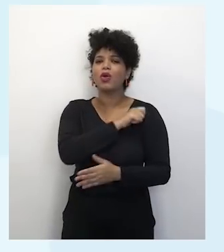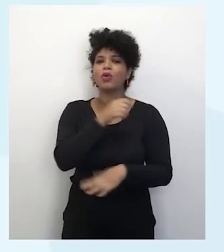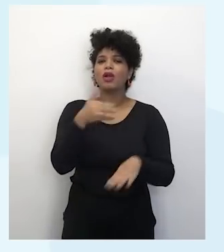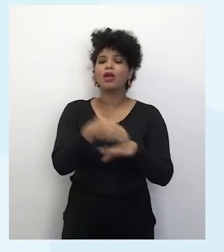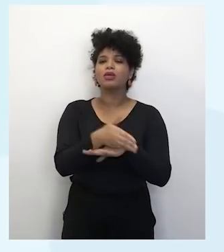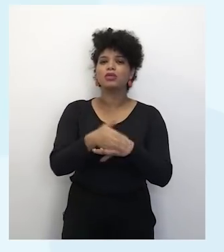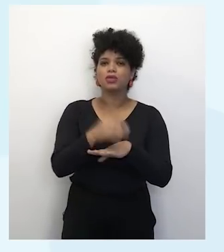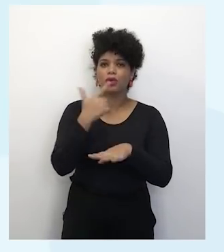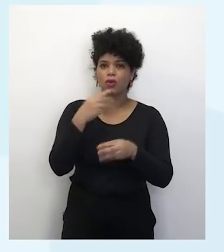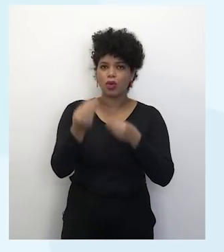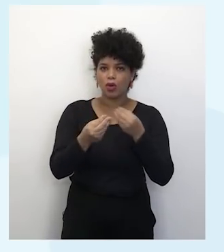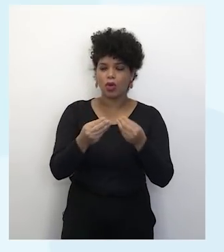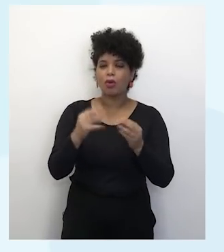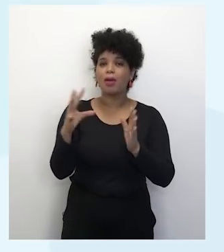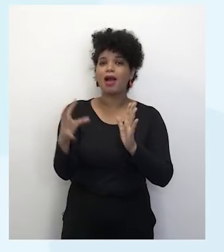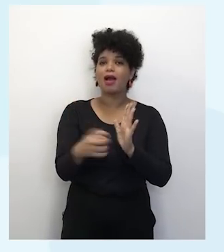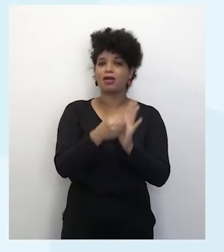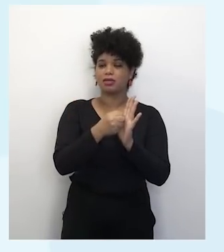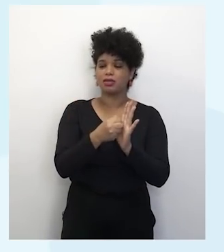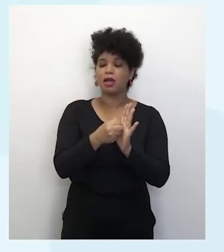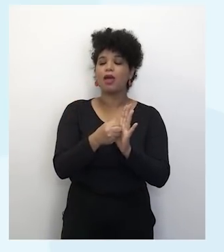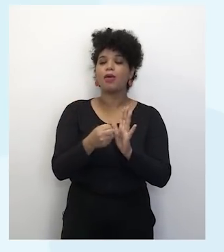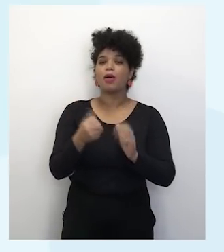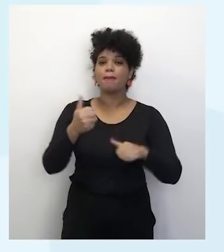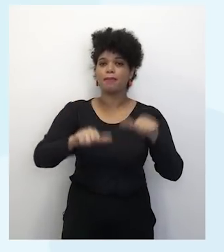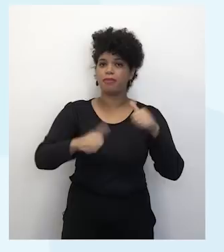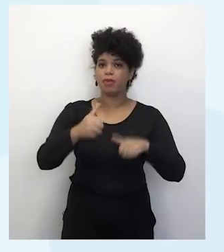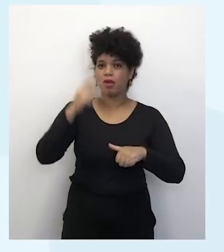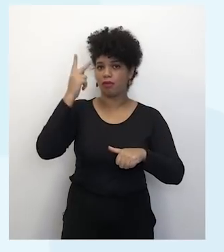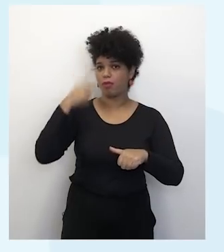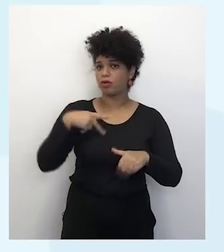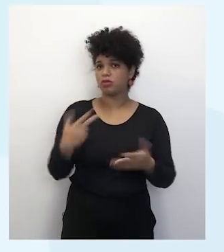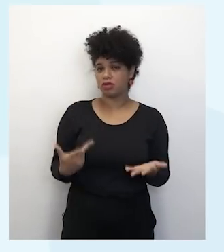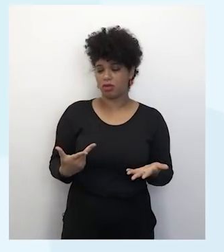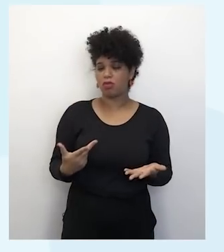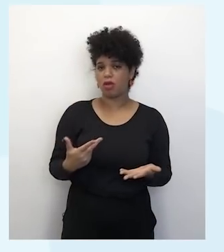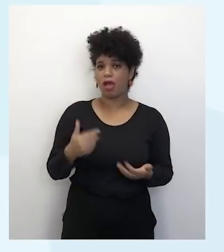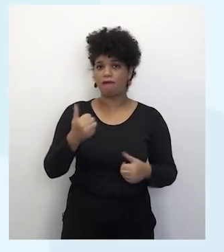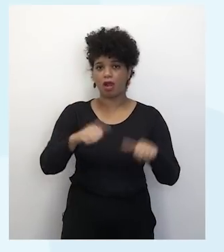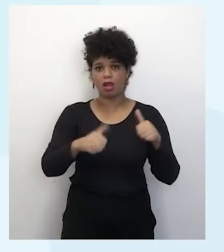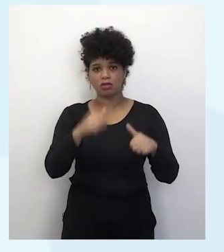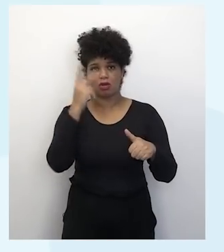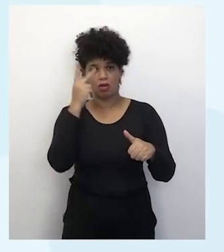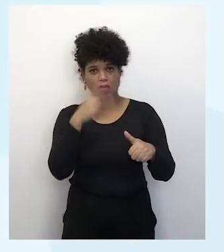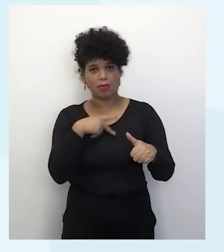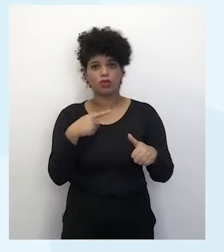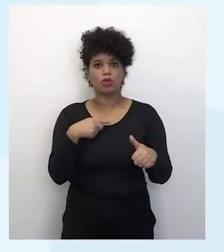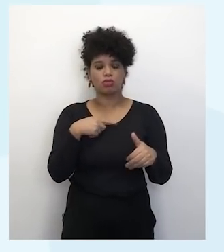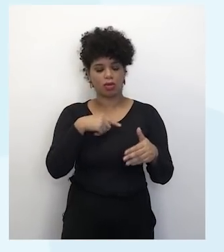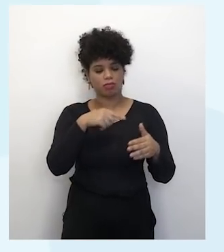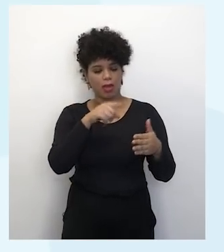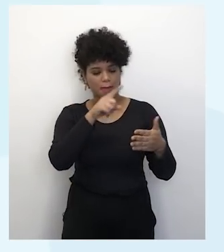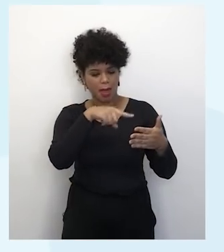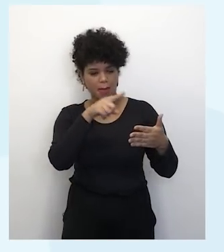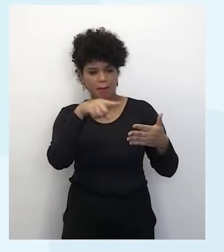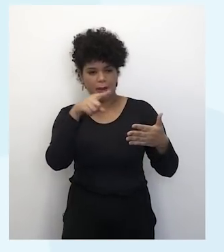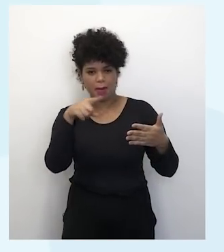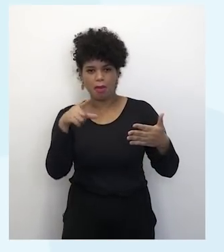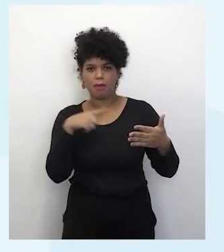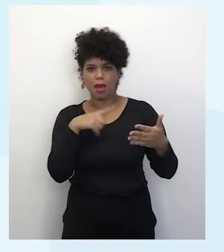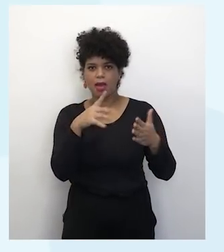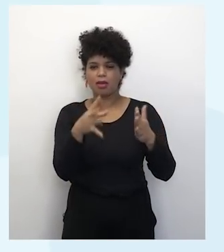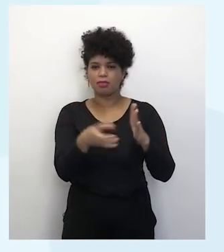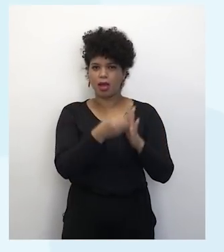acessar as rubricas, né? O que são as rubricas? É uma autoavaliação, é um indicador, né? Então,